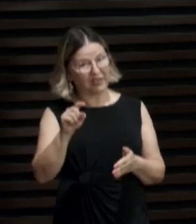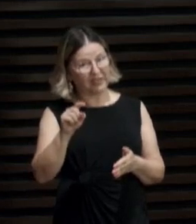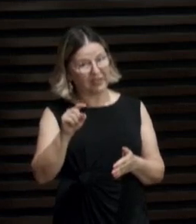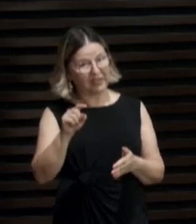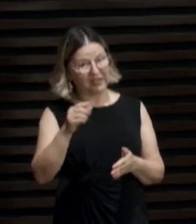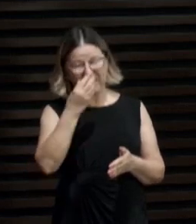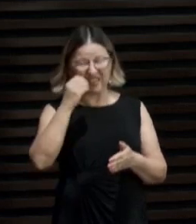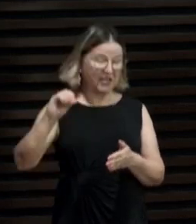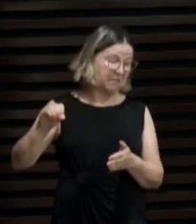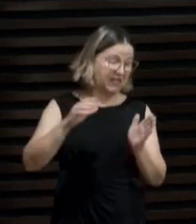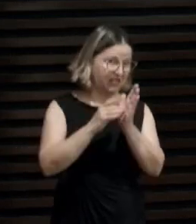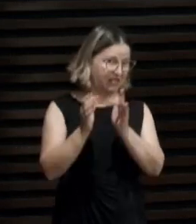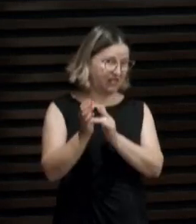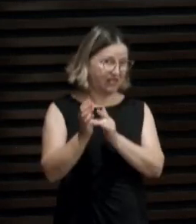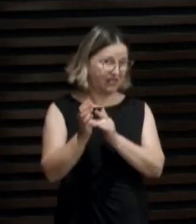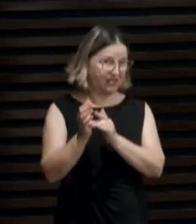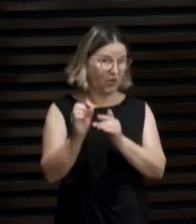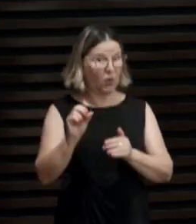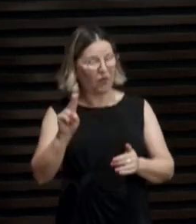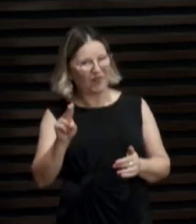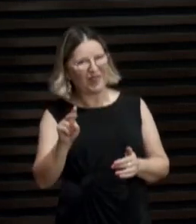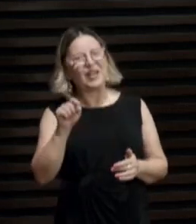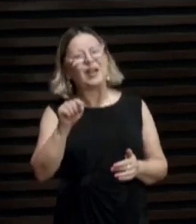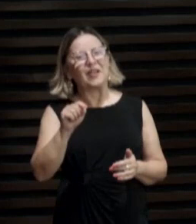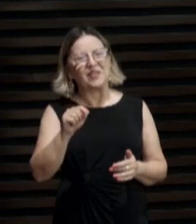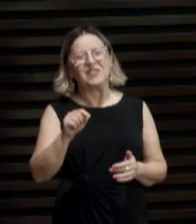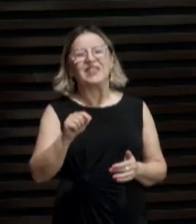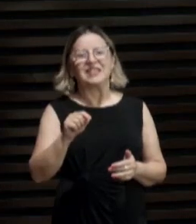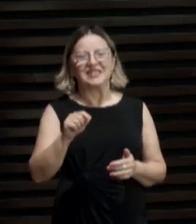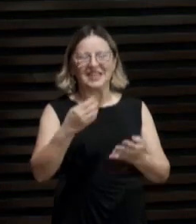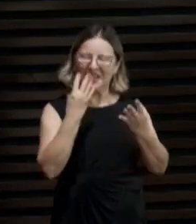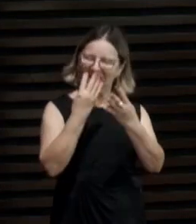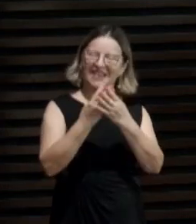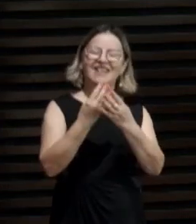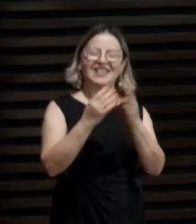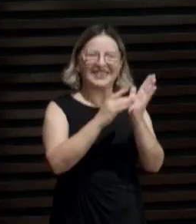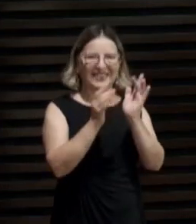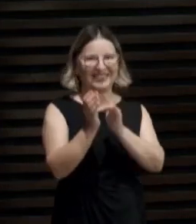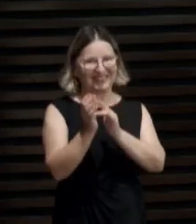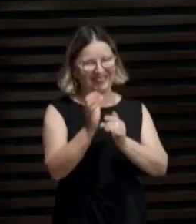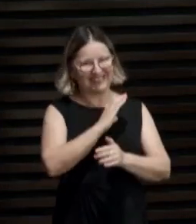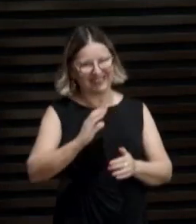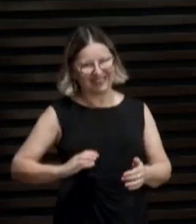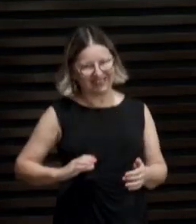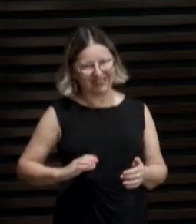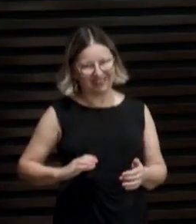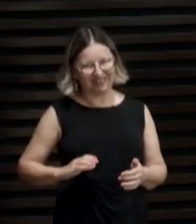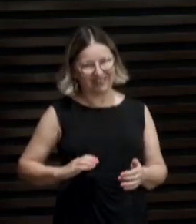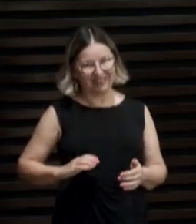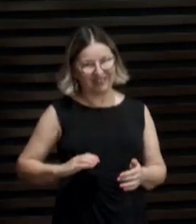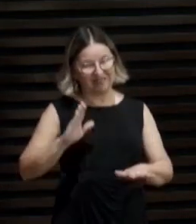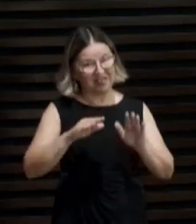e você viverá, ou você confessa a Jesus Cristo e você vai morrer por causa da sua fé.